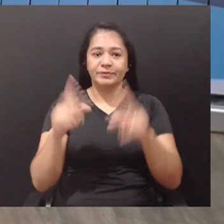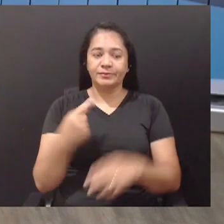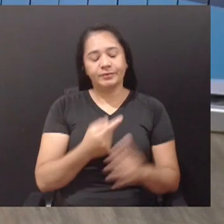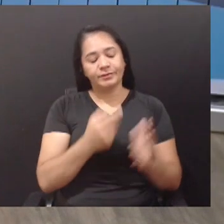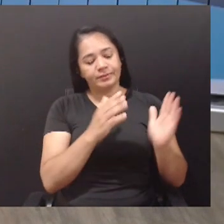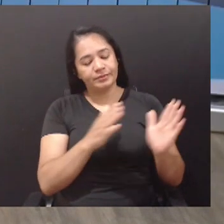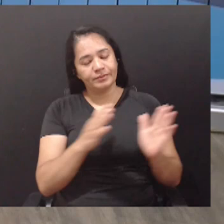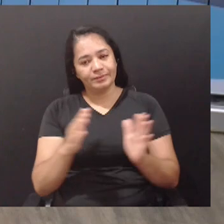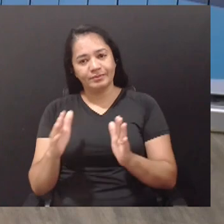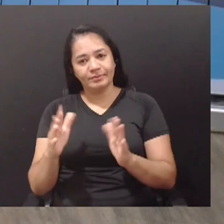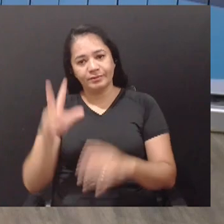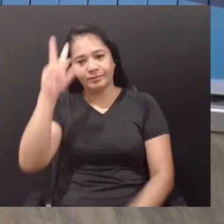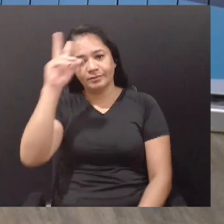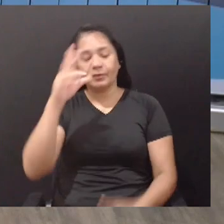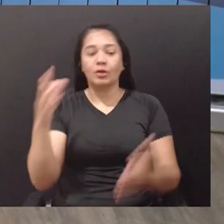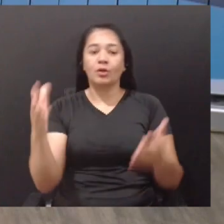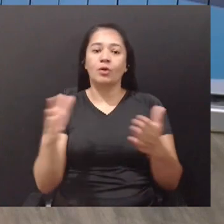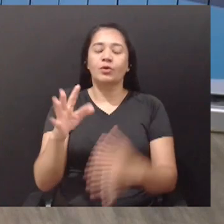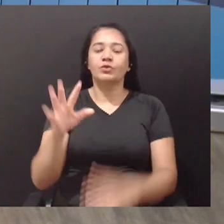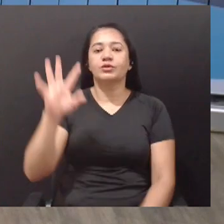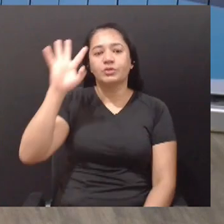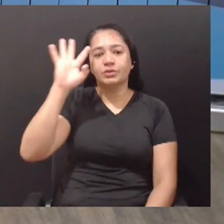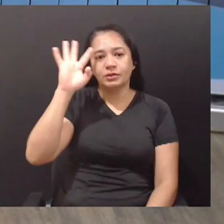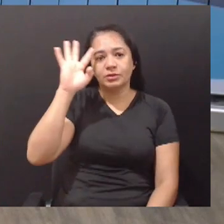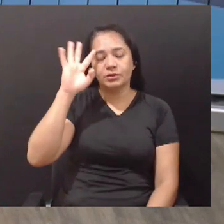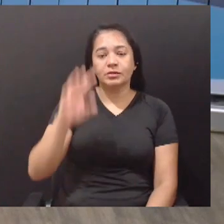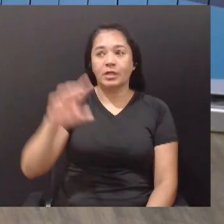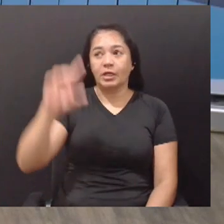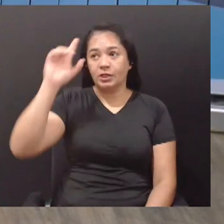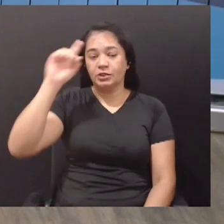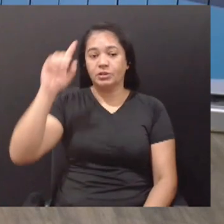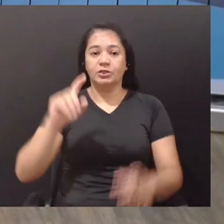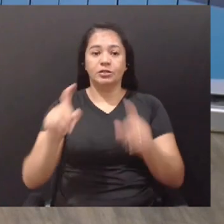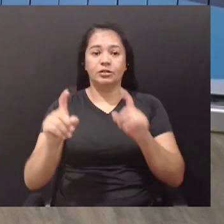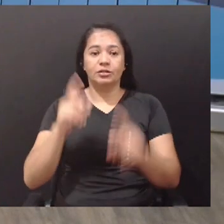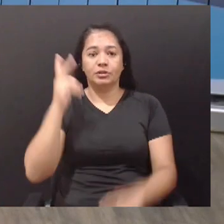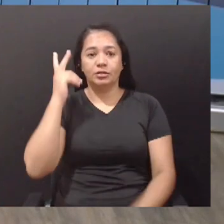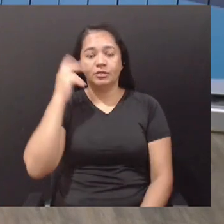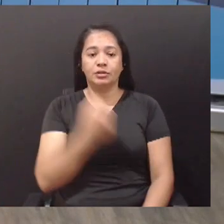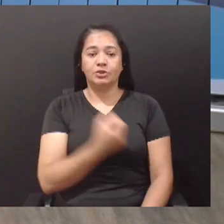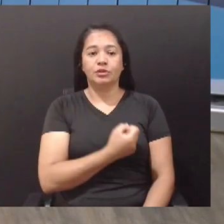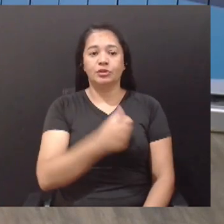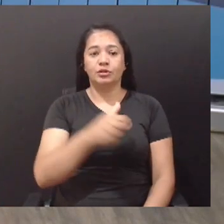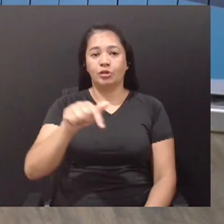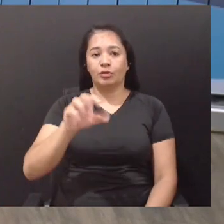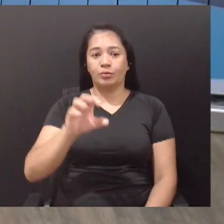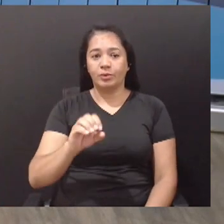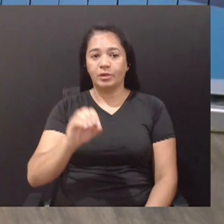programação, lembrando que hoje é quarta-feira, portanto é dia de reunião ordinária, a de número 70,